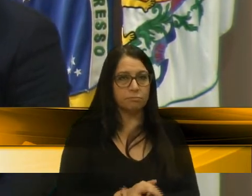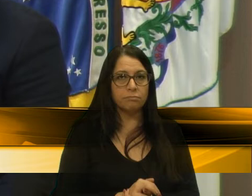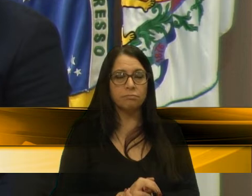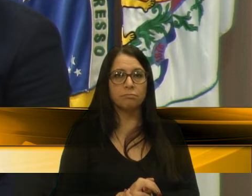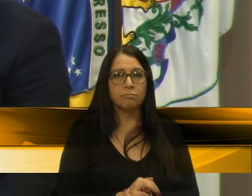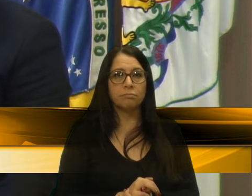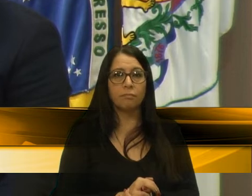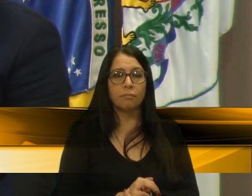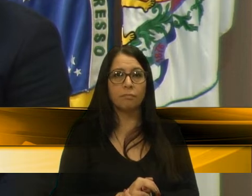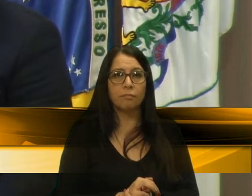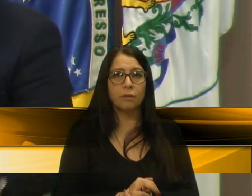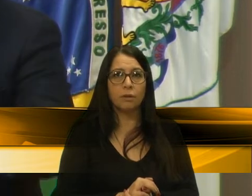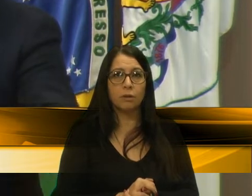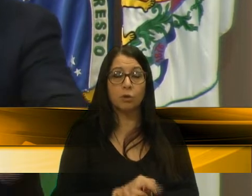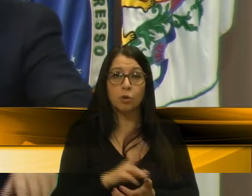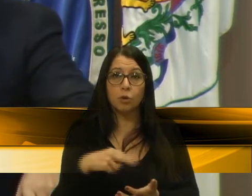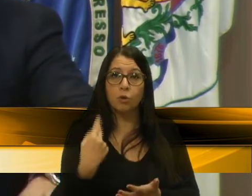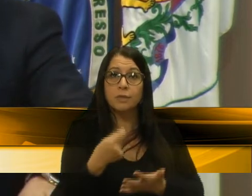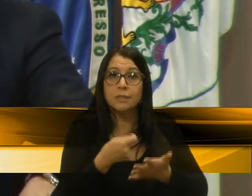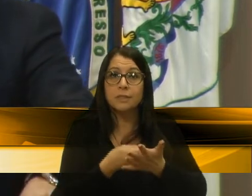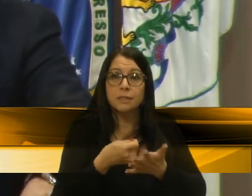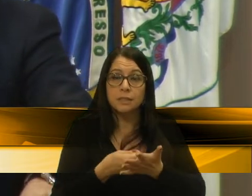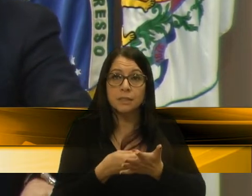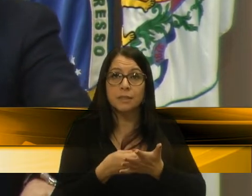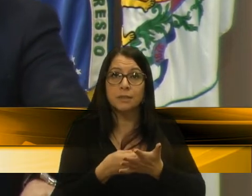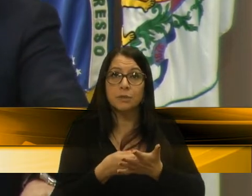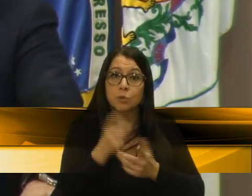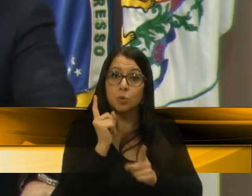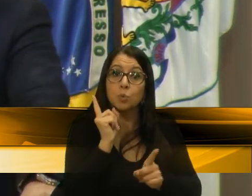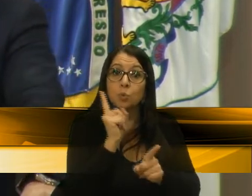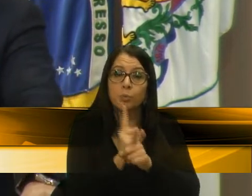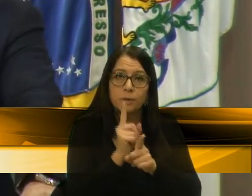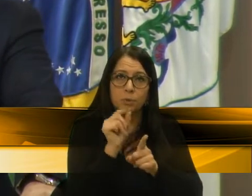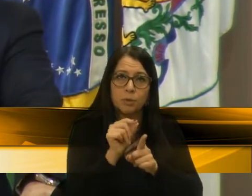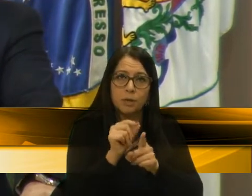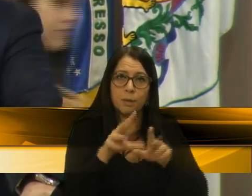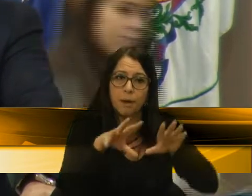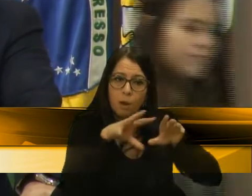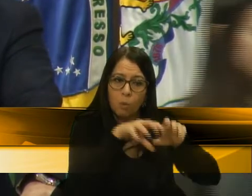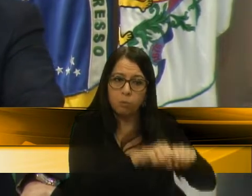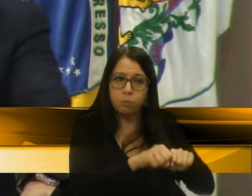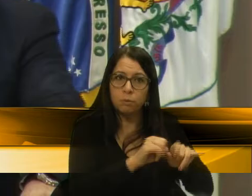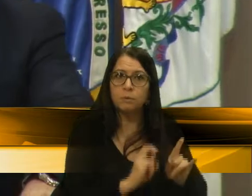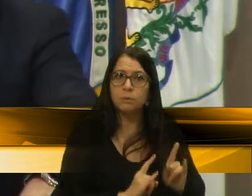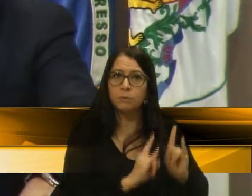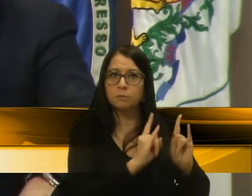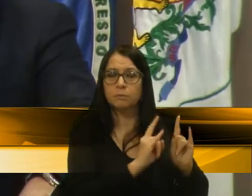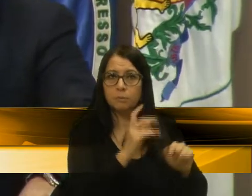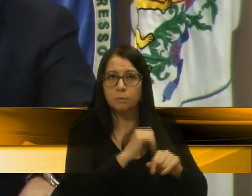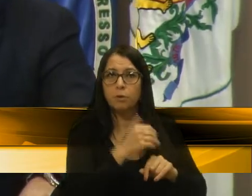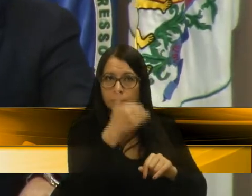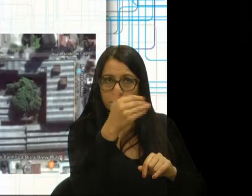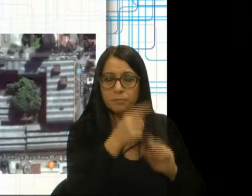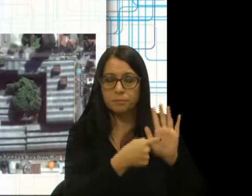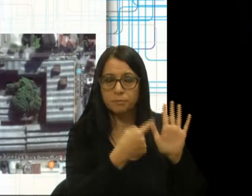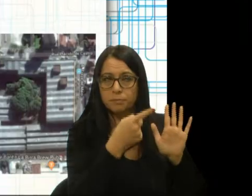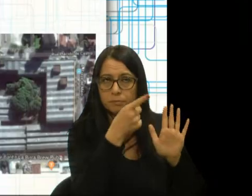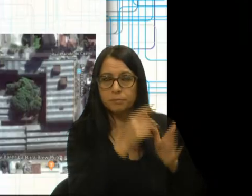Então, o que a gente está tentando descobrir com relação à ocupação da Maesa, pode passar a